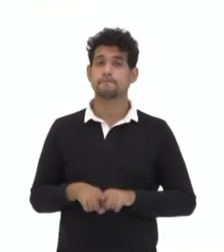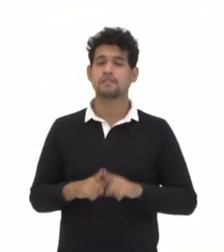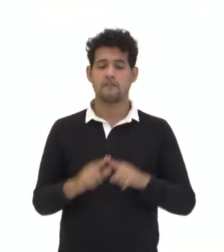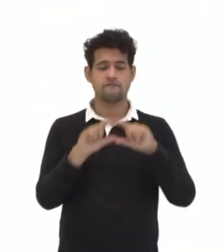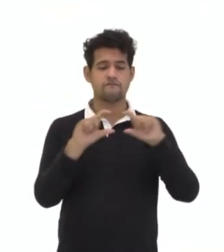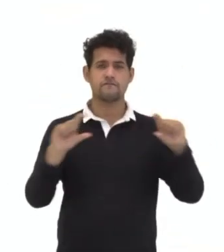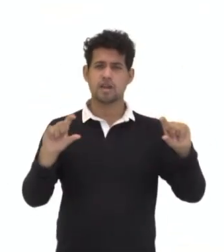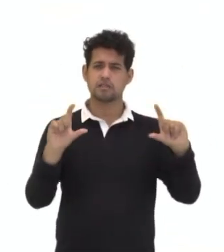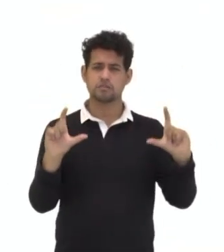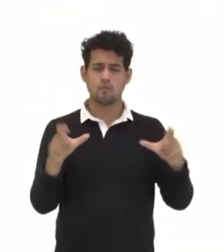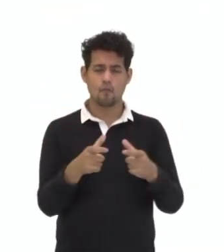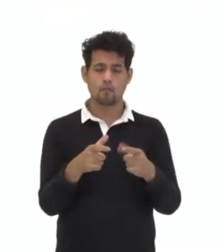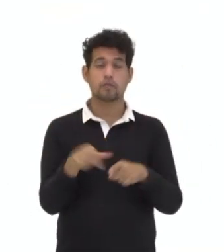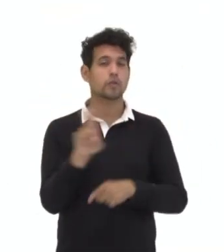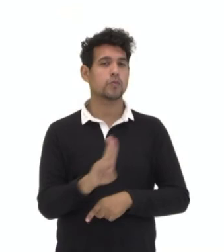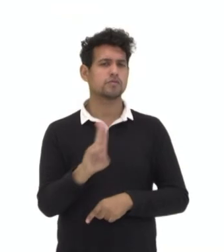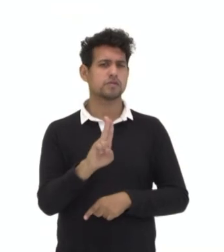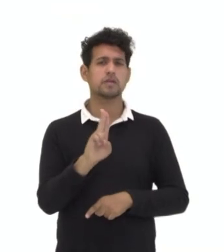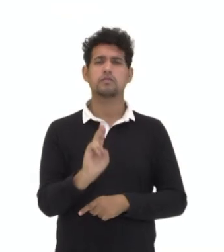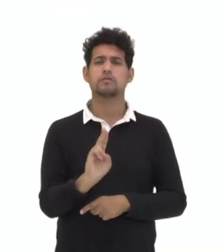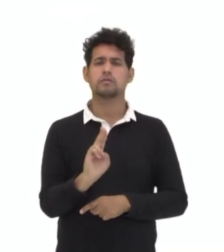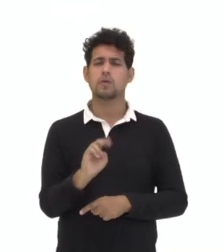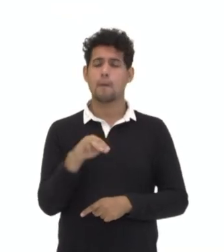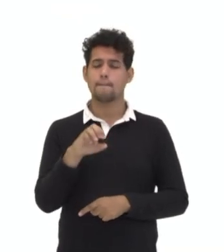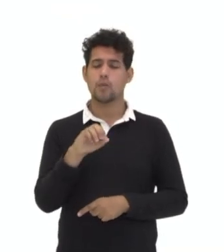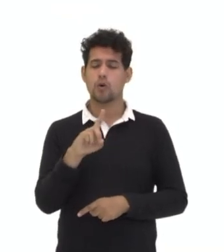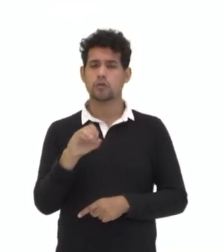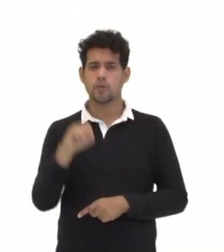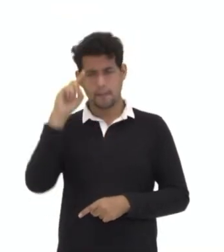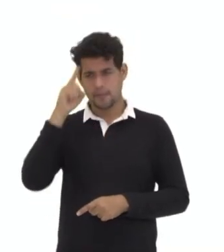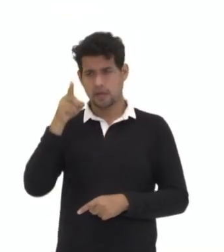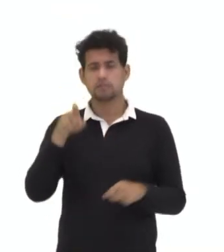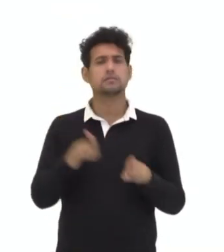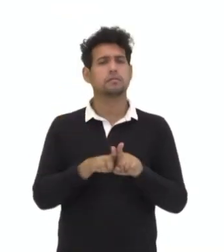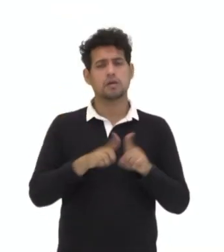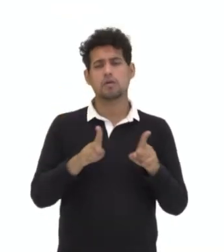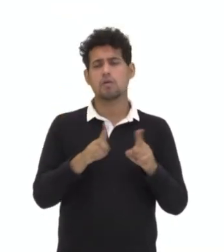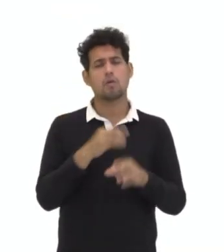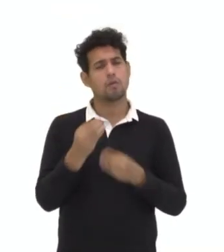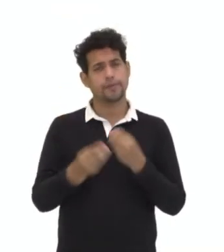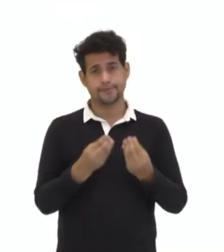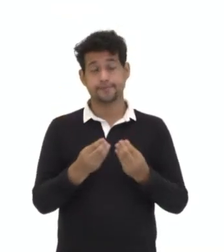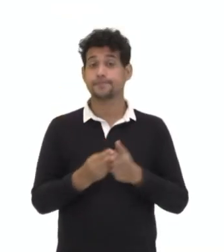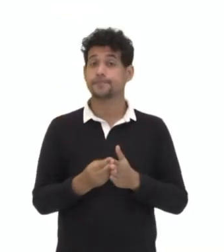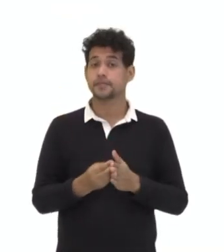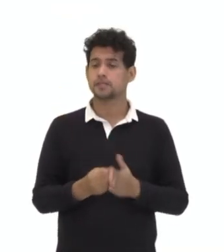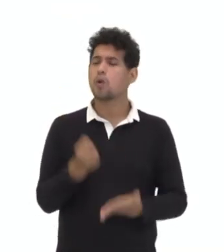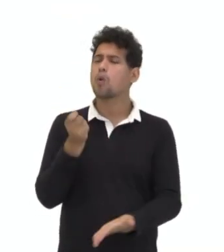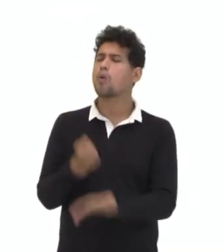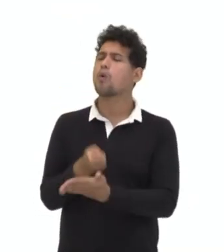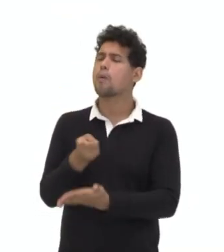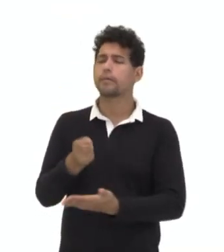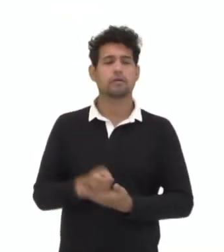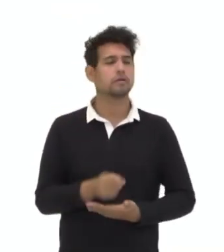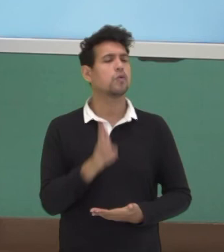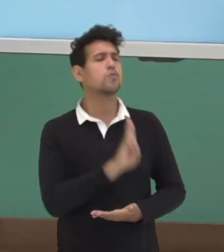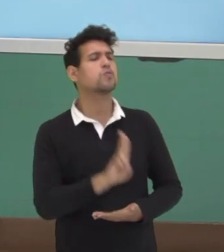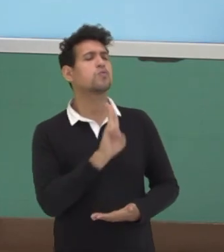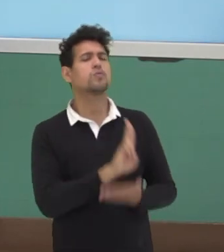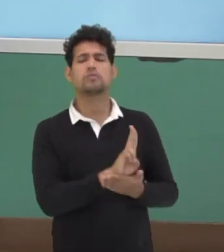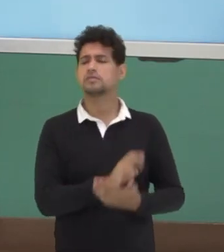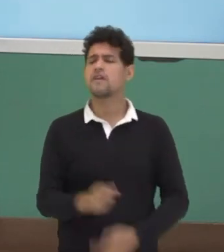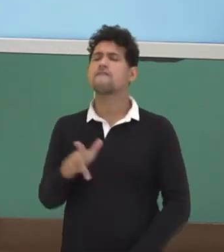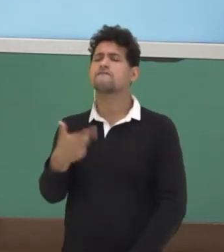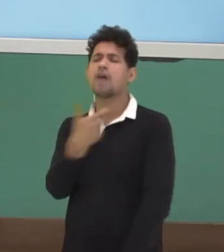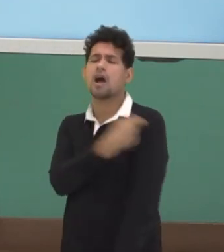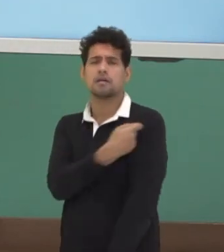frase curta, usando o modo imperativo, né? Linguagem apelativa ao leitor. Ó. Compre, use,